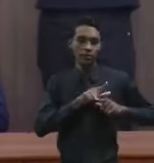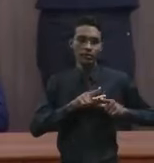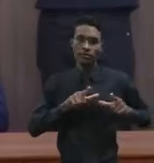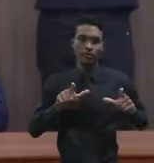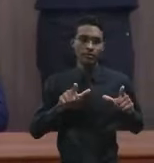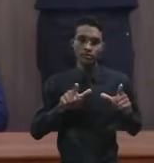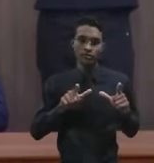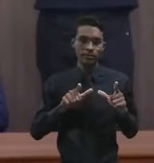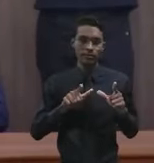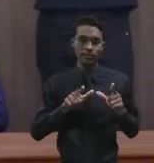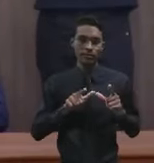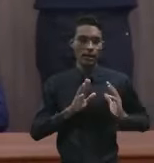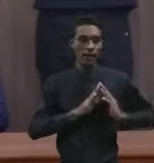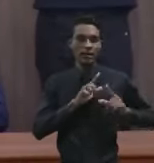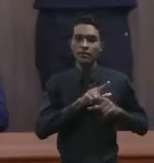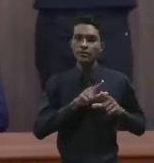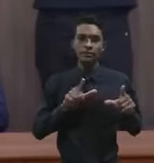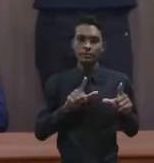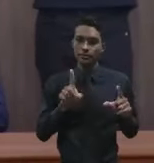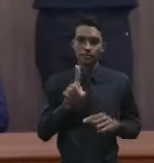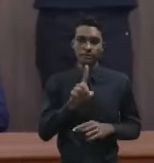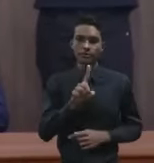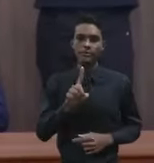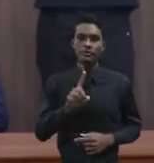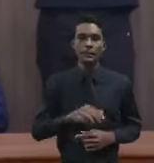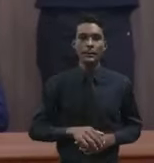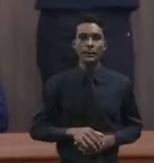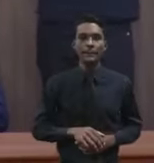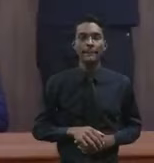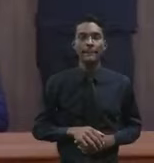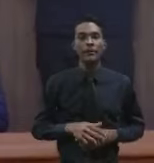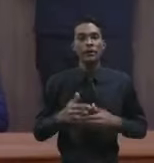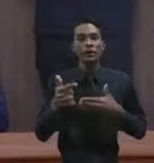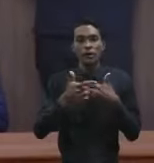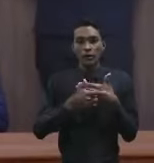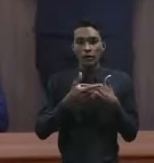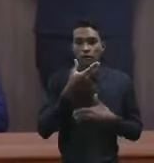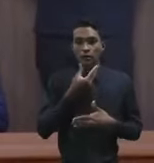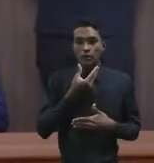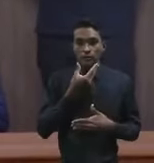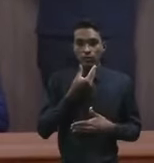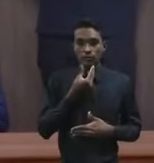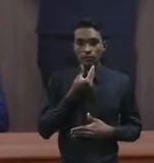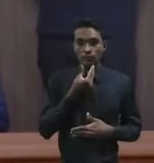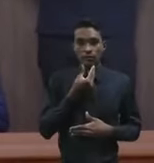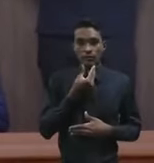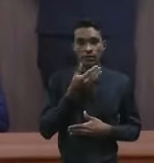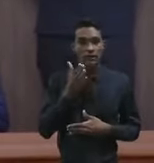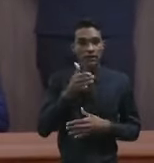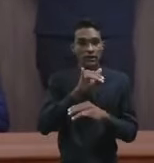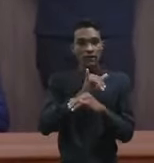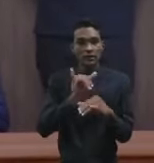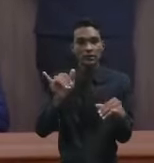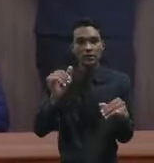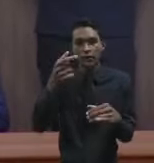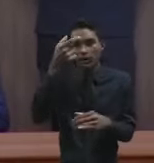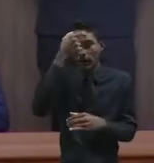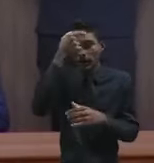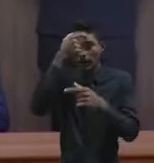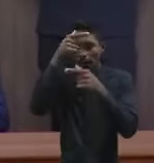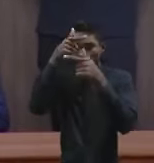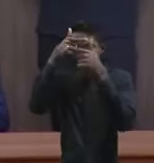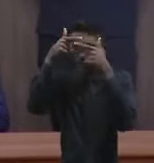sermos casa vazia. Monteiro Lobato já dizia que mente vazia é oficina